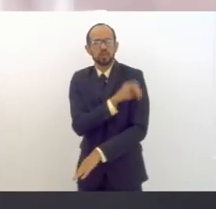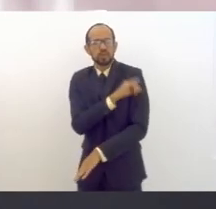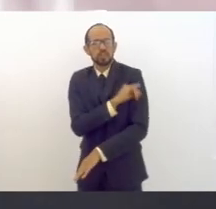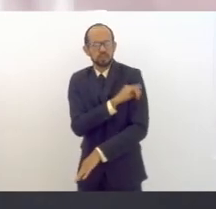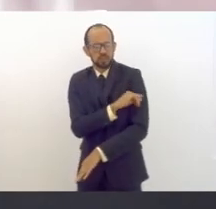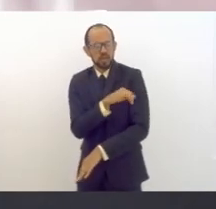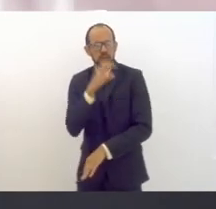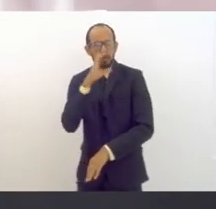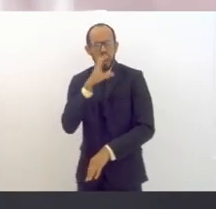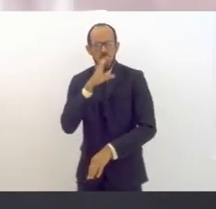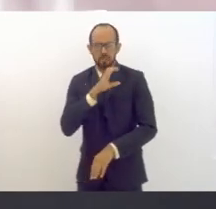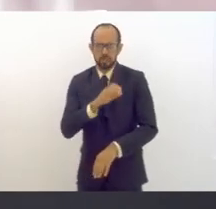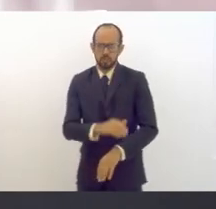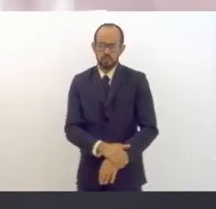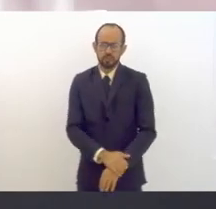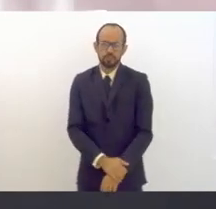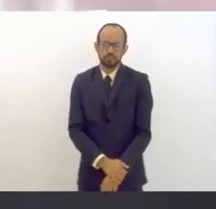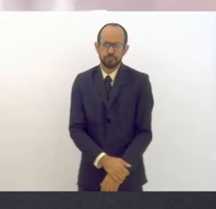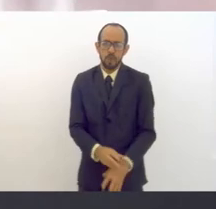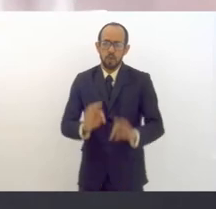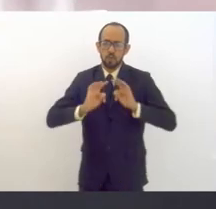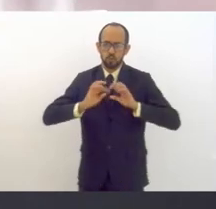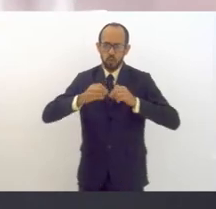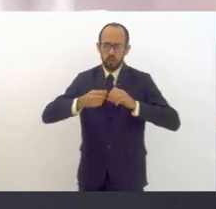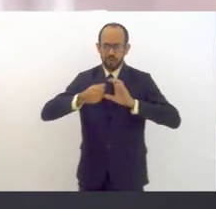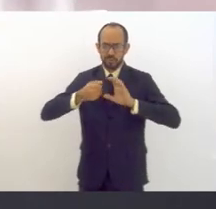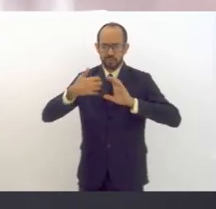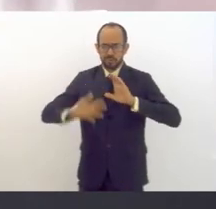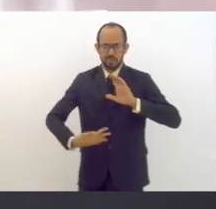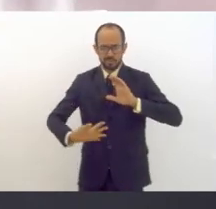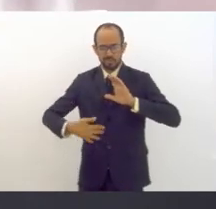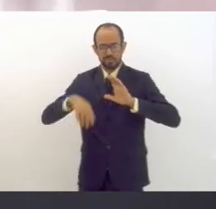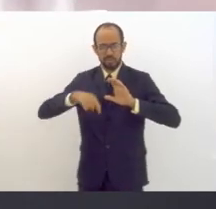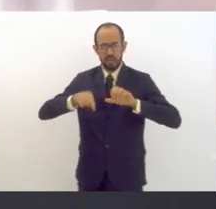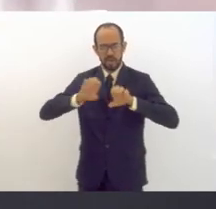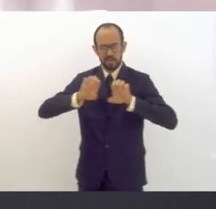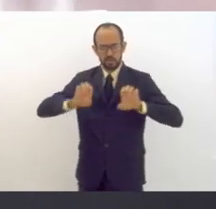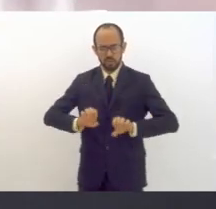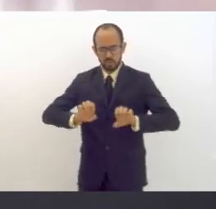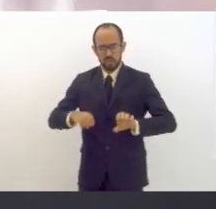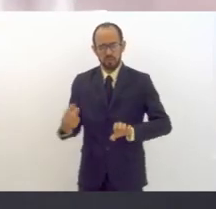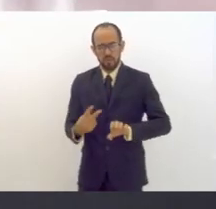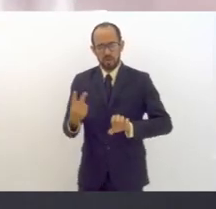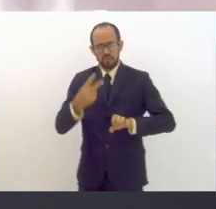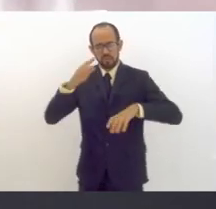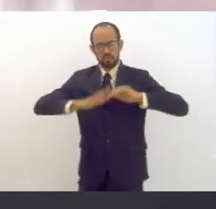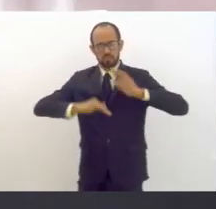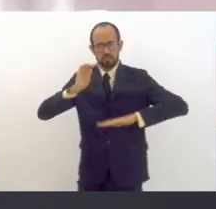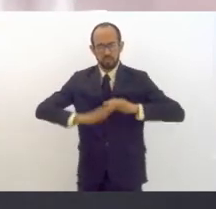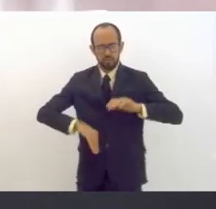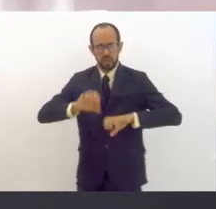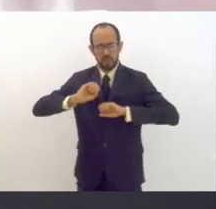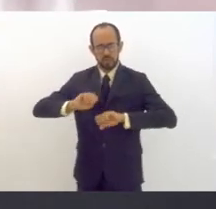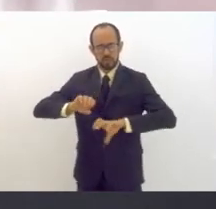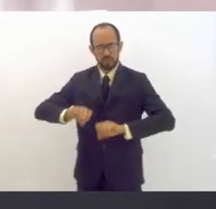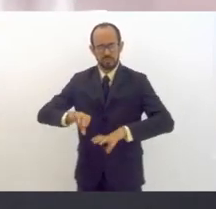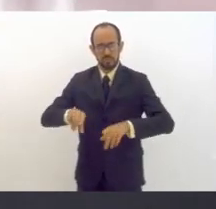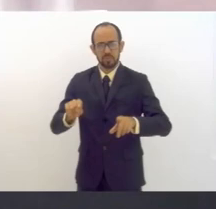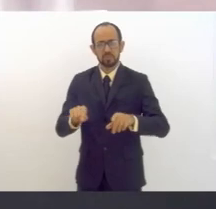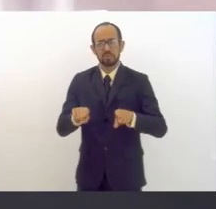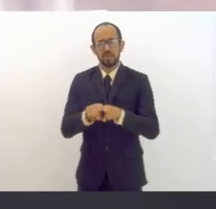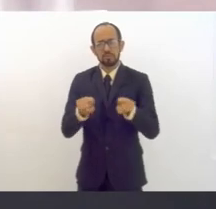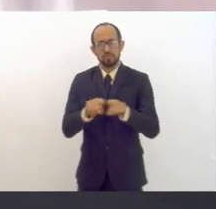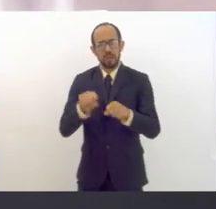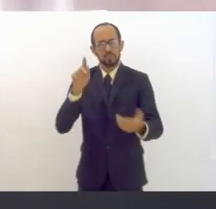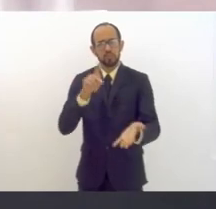mais breve possível. Todos esses aspectos que vão da infraestrutura, valorização dos profissionais de educação, a, de